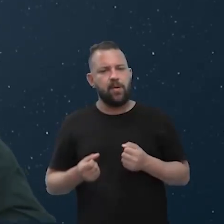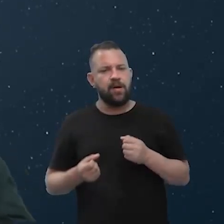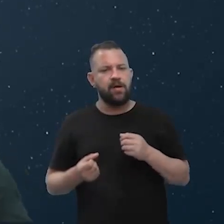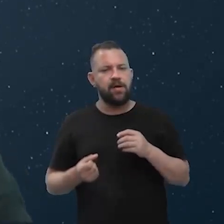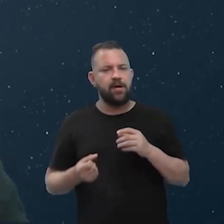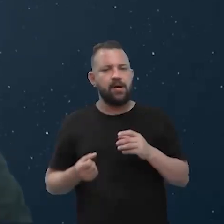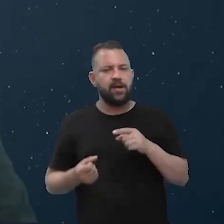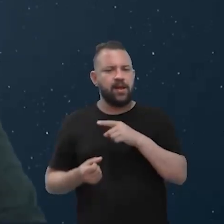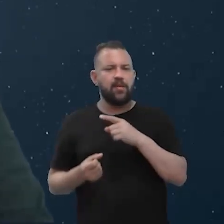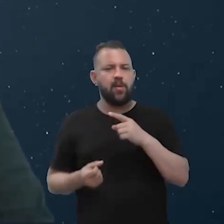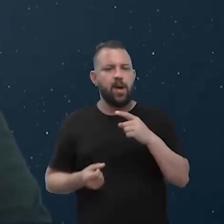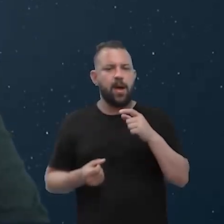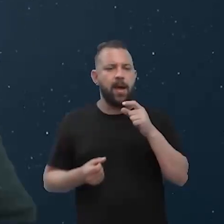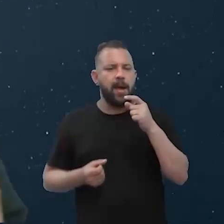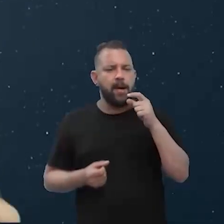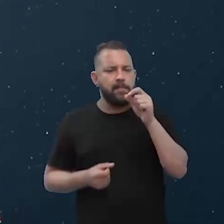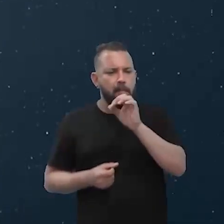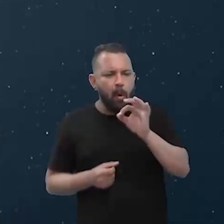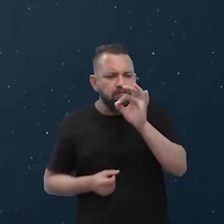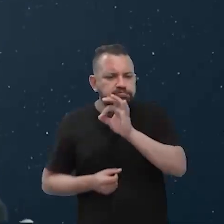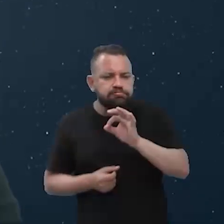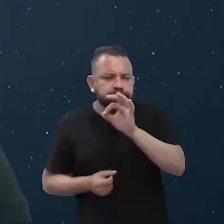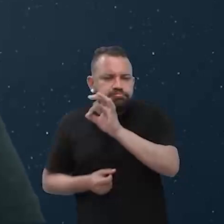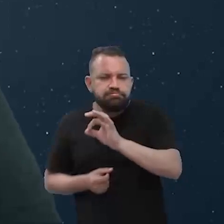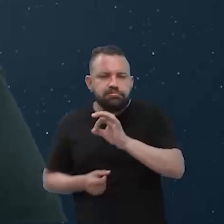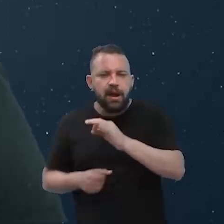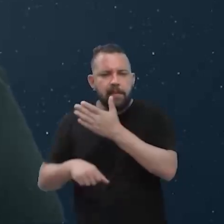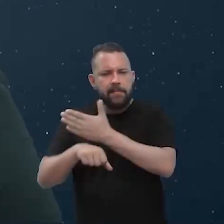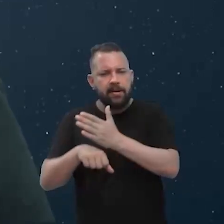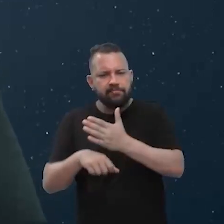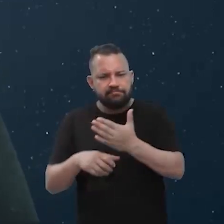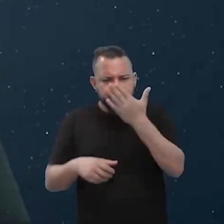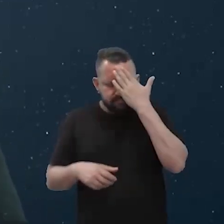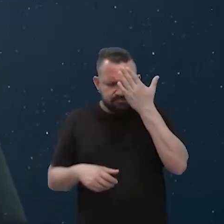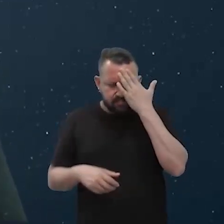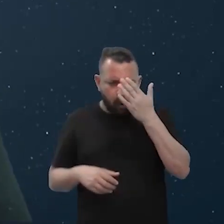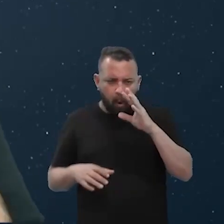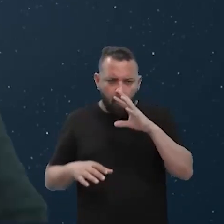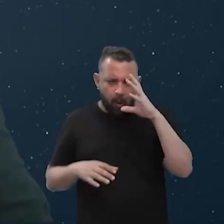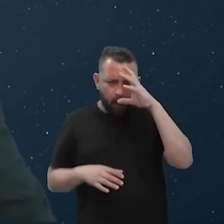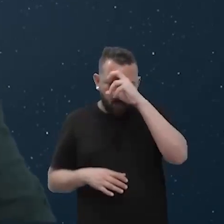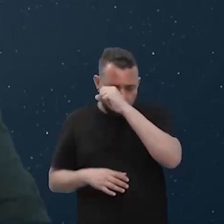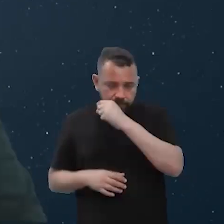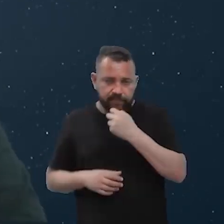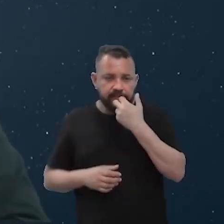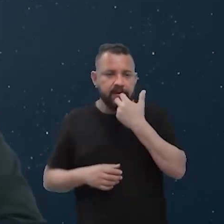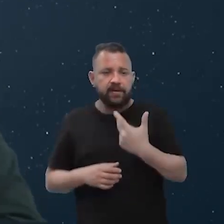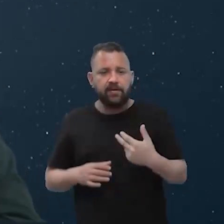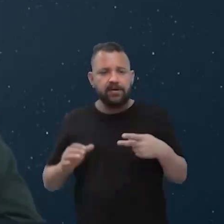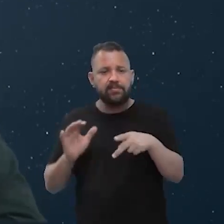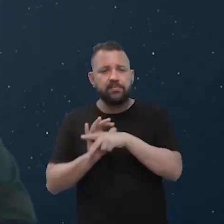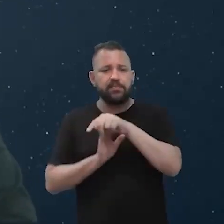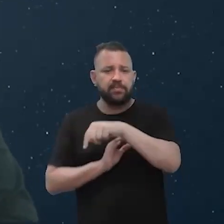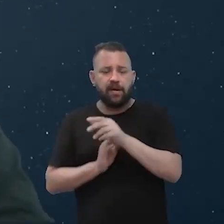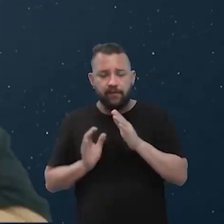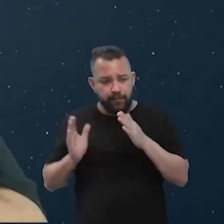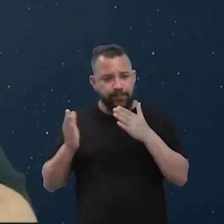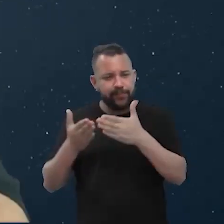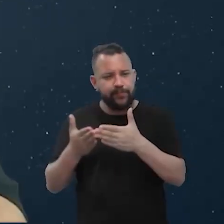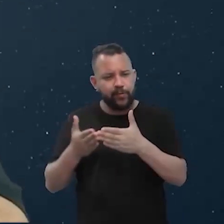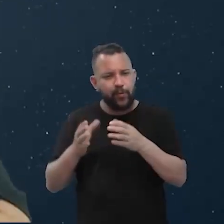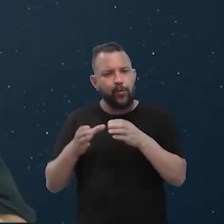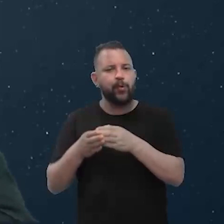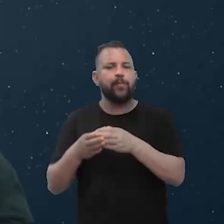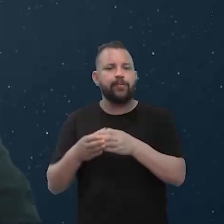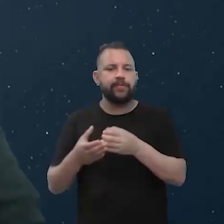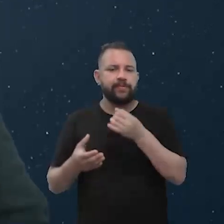ele é uma mosca branca. Ó, então isso não é fácil de você entender, de compreender, porque isso é uma linguagem mais específica de um